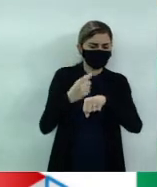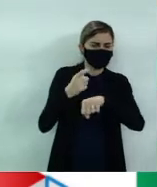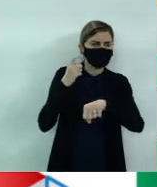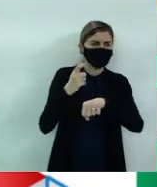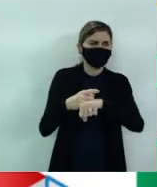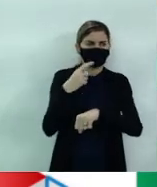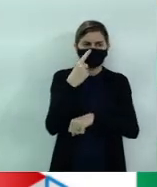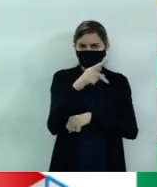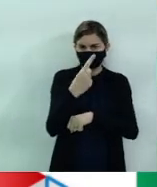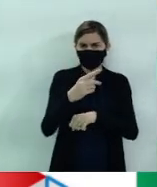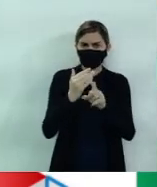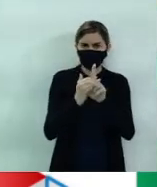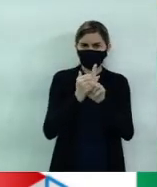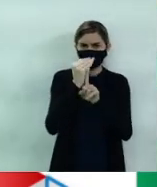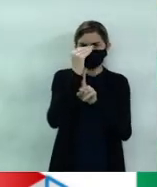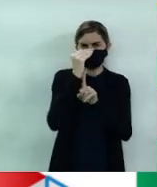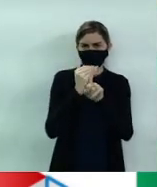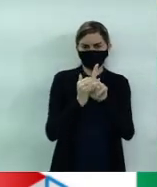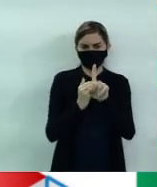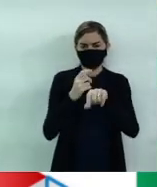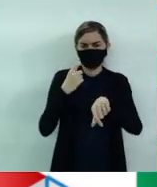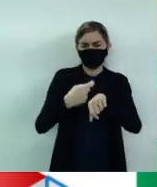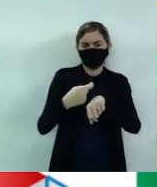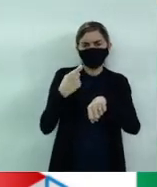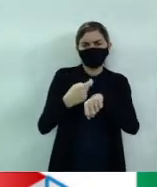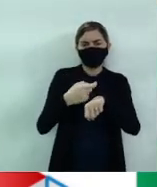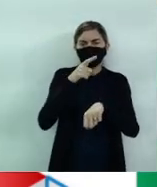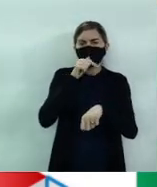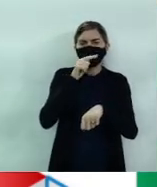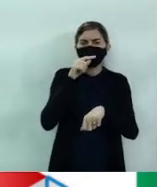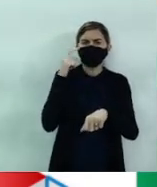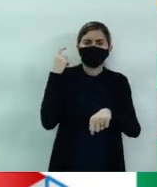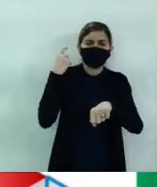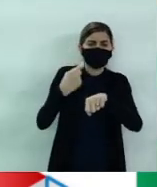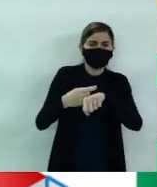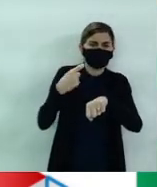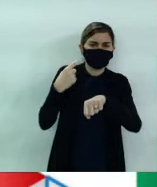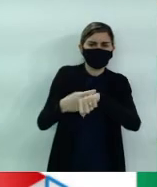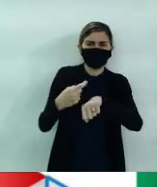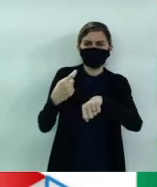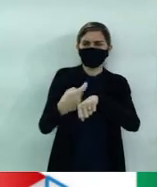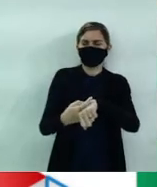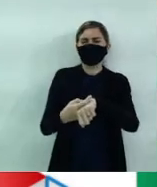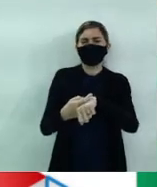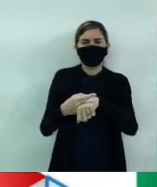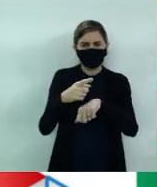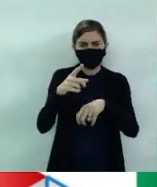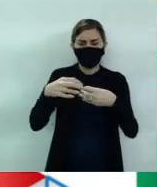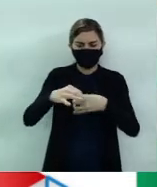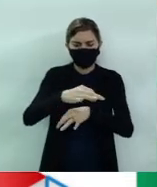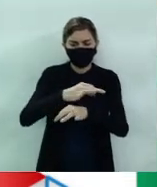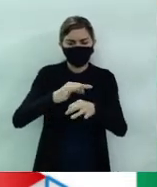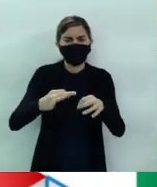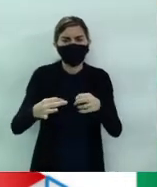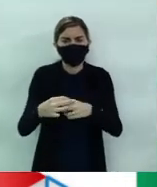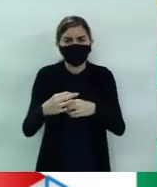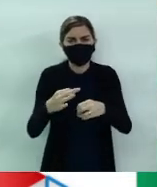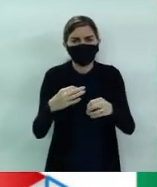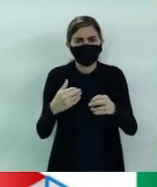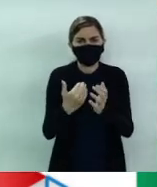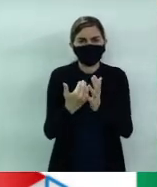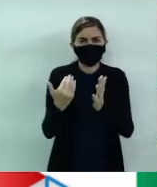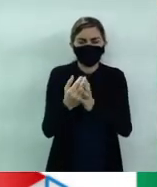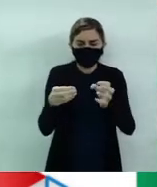aí, nessa temperatura, a água ela vai se encontrar no estado sólido e as moléculas elas vão estar